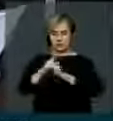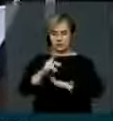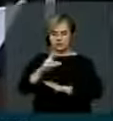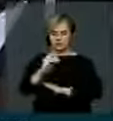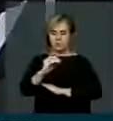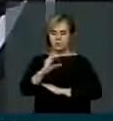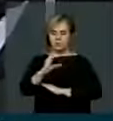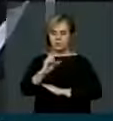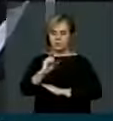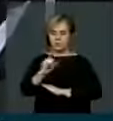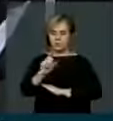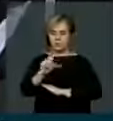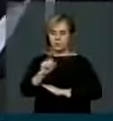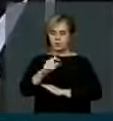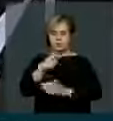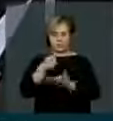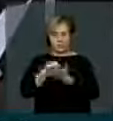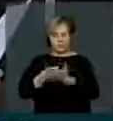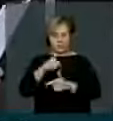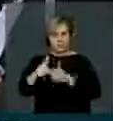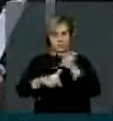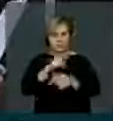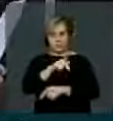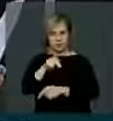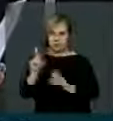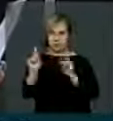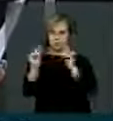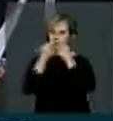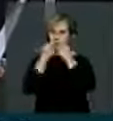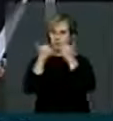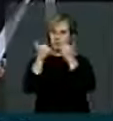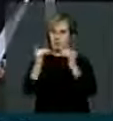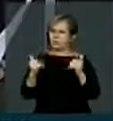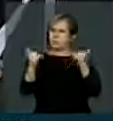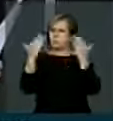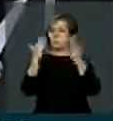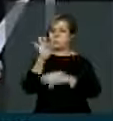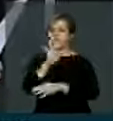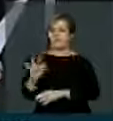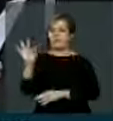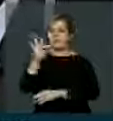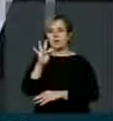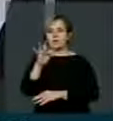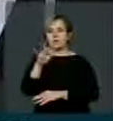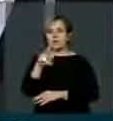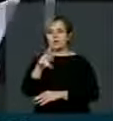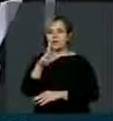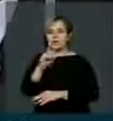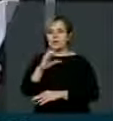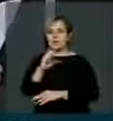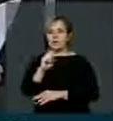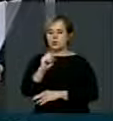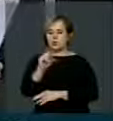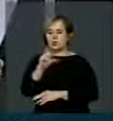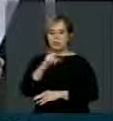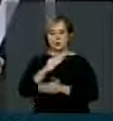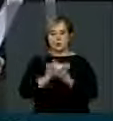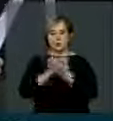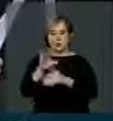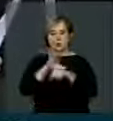se em em contratar e manter o corpo docente de alta qualidade aí então faculdade de processos teve origem nesses cursos